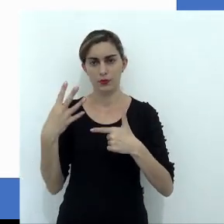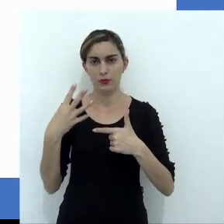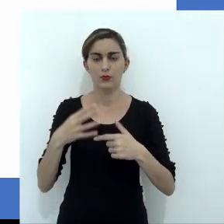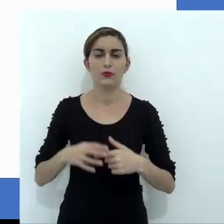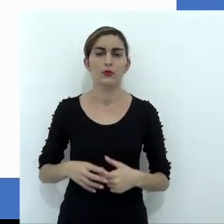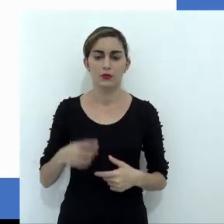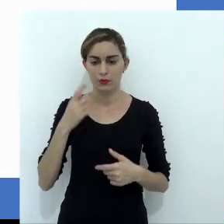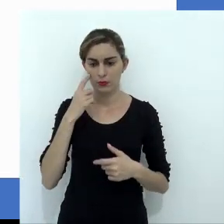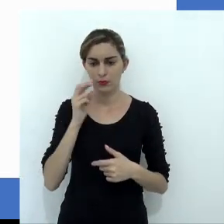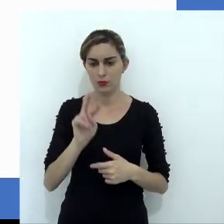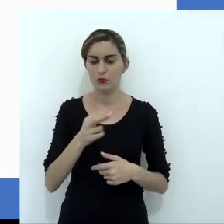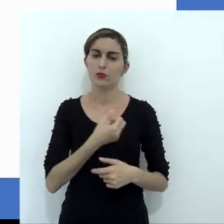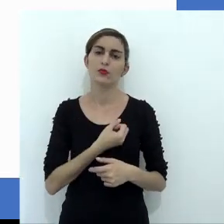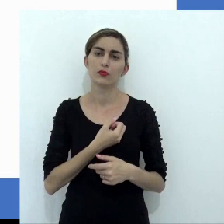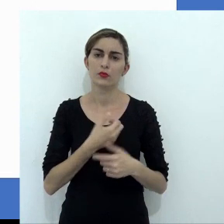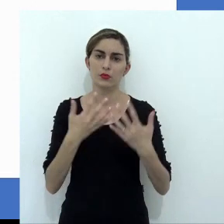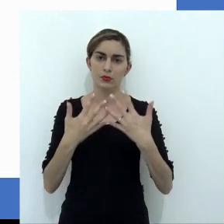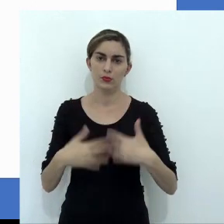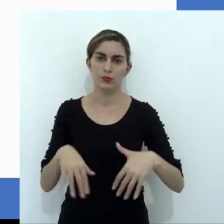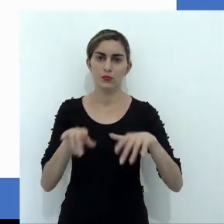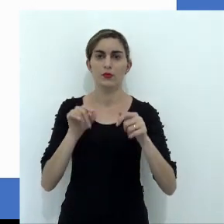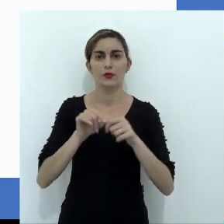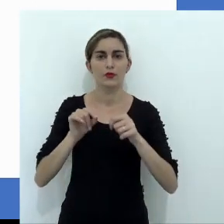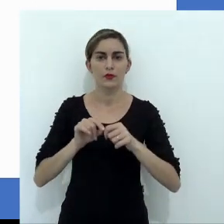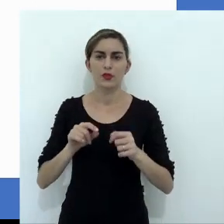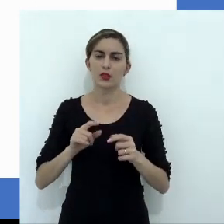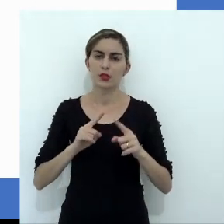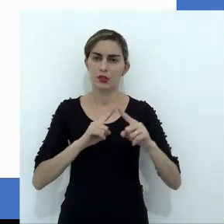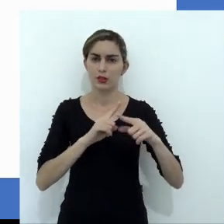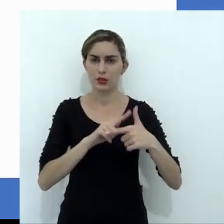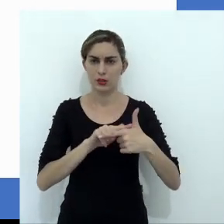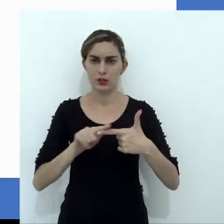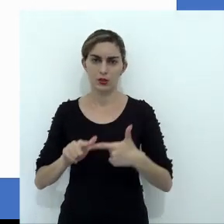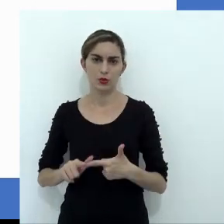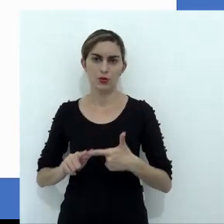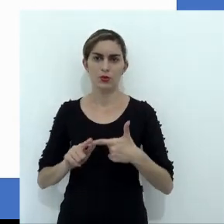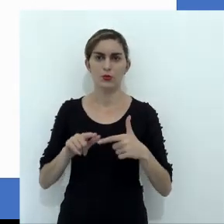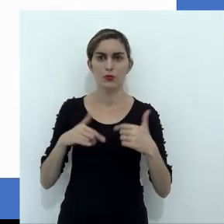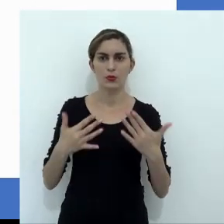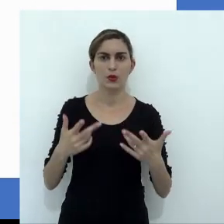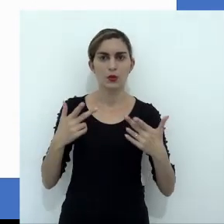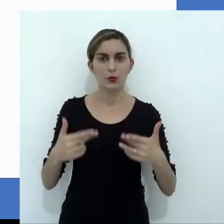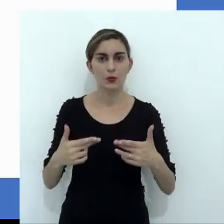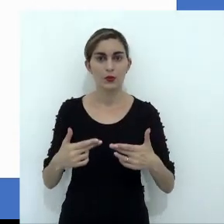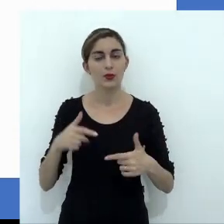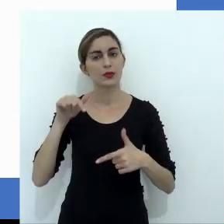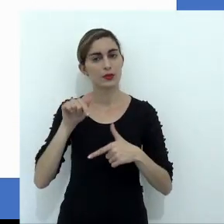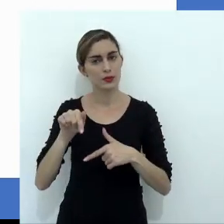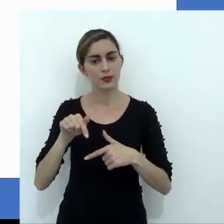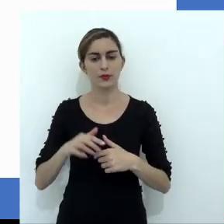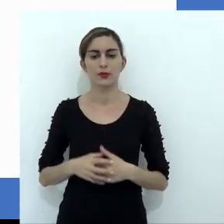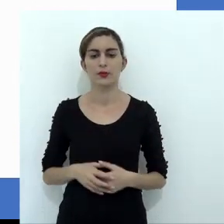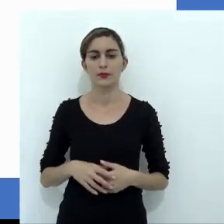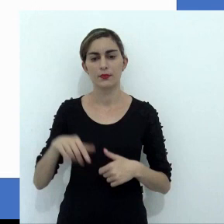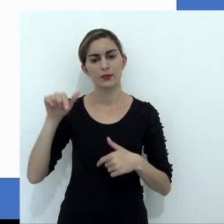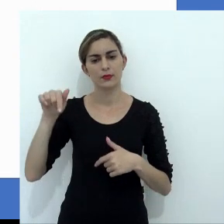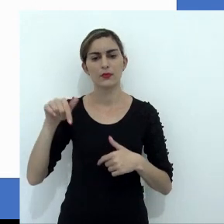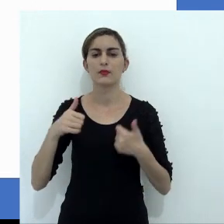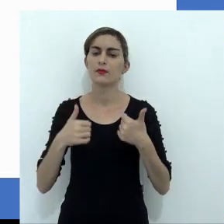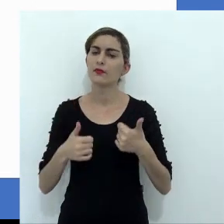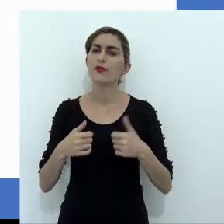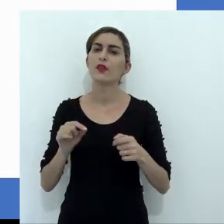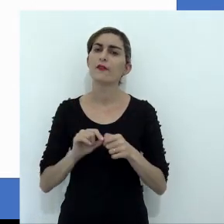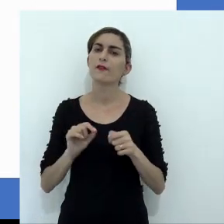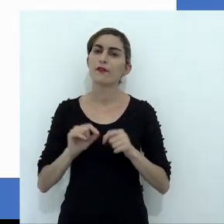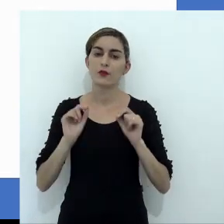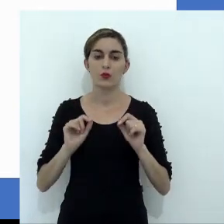dividir esse número natural pelo denominador. Fazendo a divisão, 28 dividido por 4 é igual a 7. Tá, professor? E agora eu